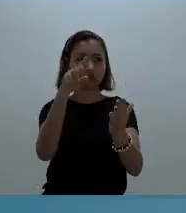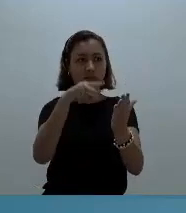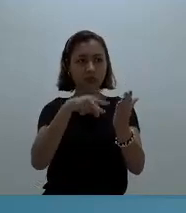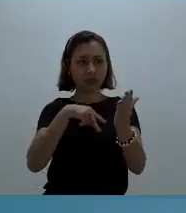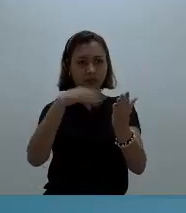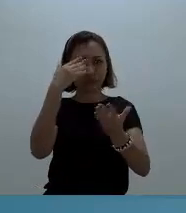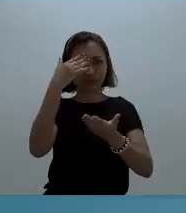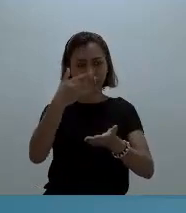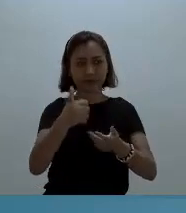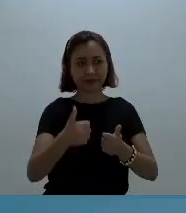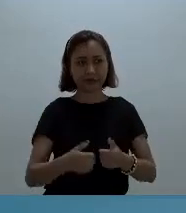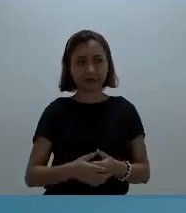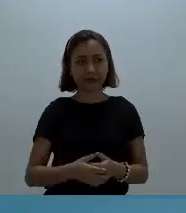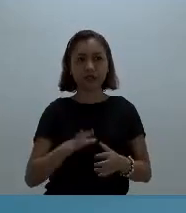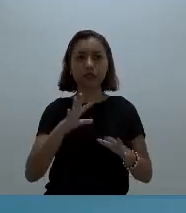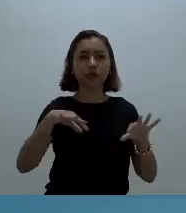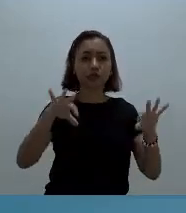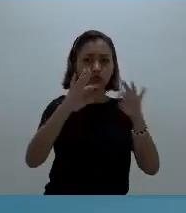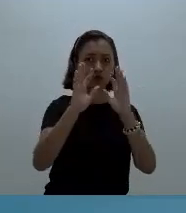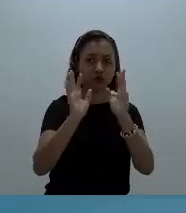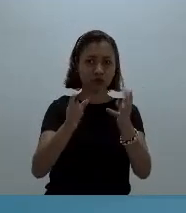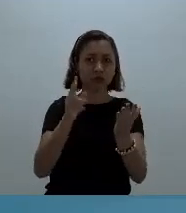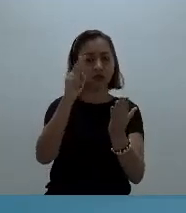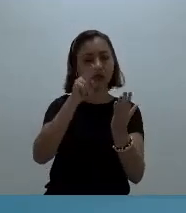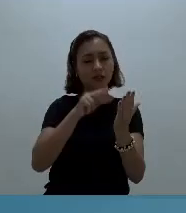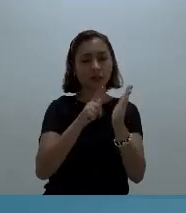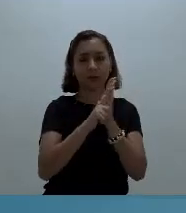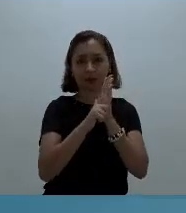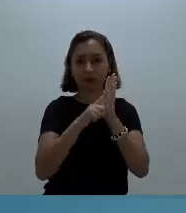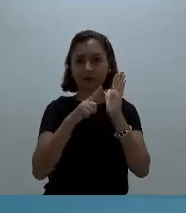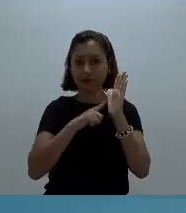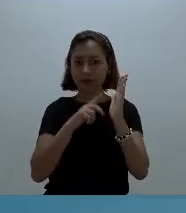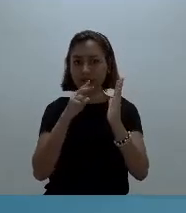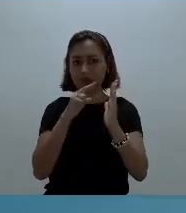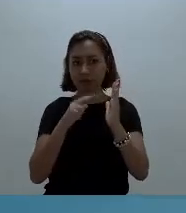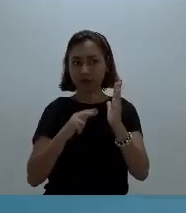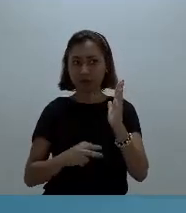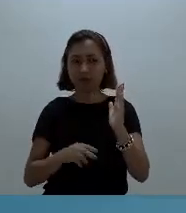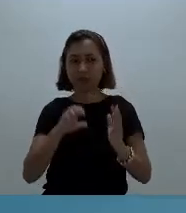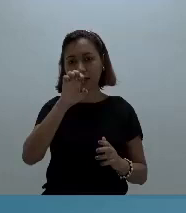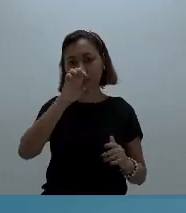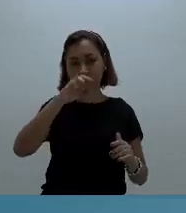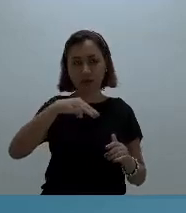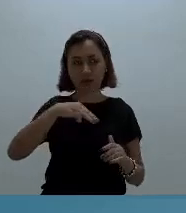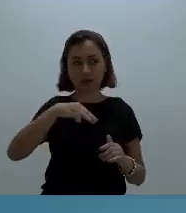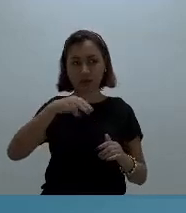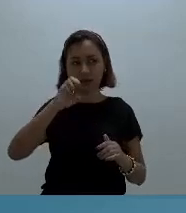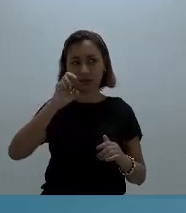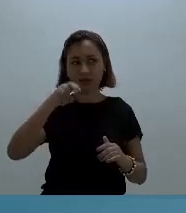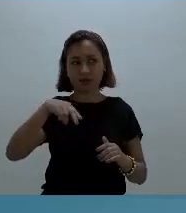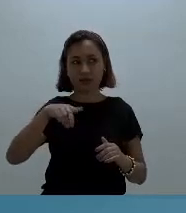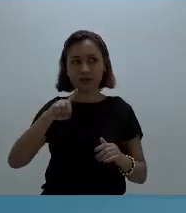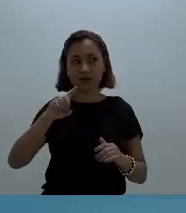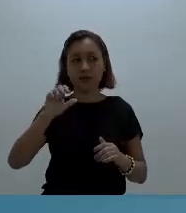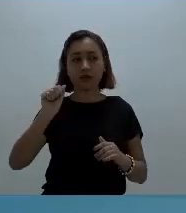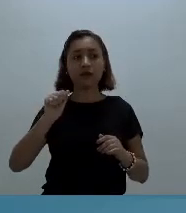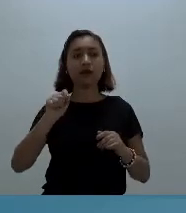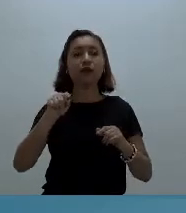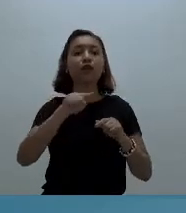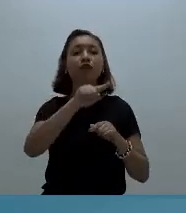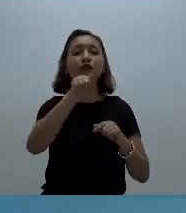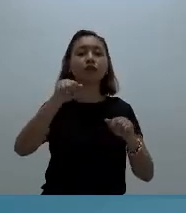Estão acompanhando, então eu pergunto ao Pleno se aprovam a proposta.